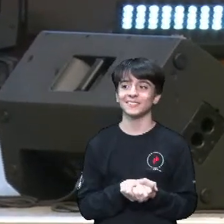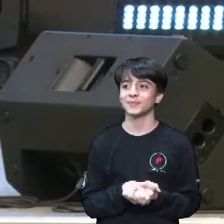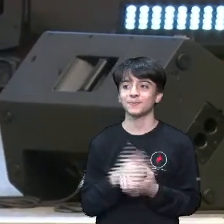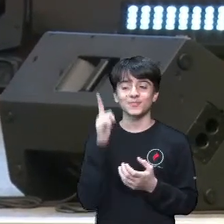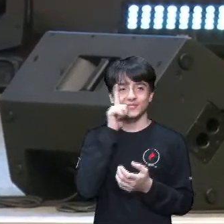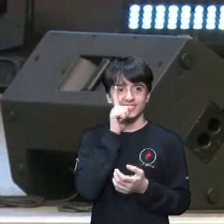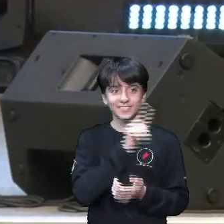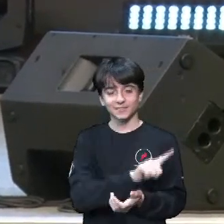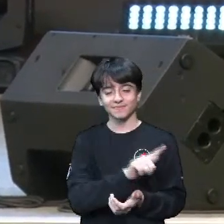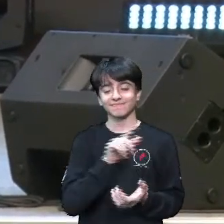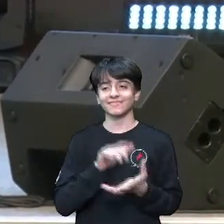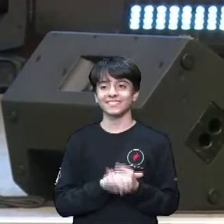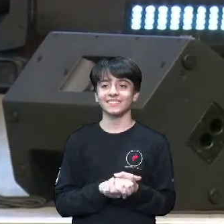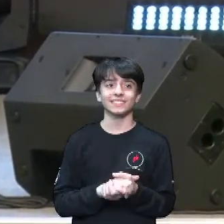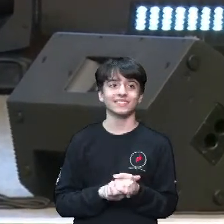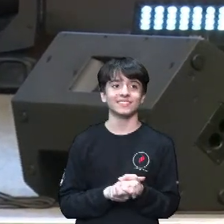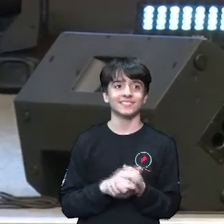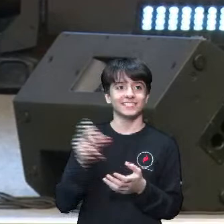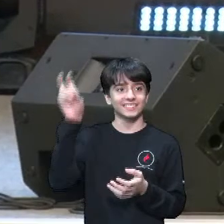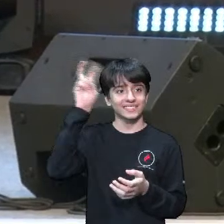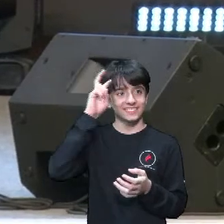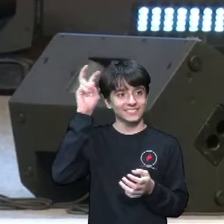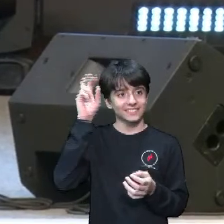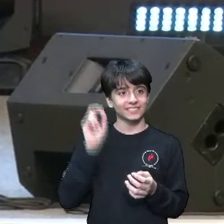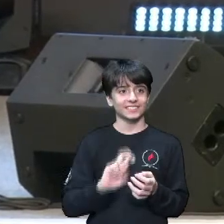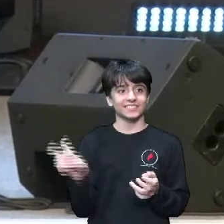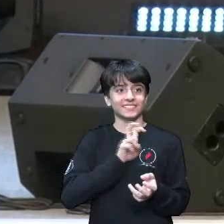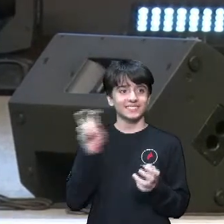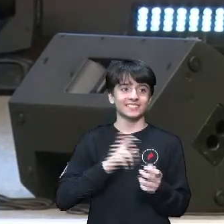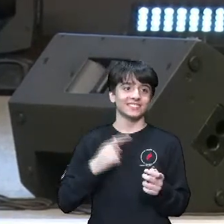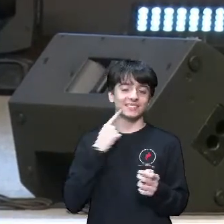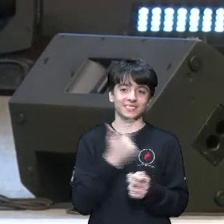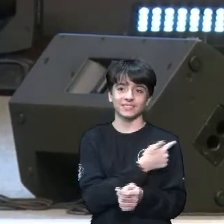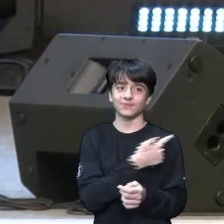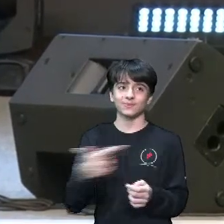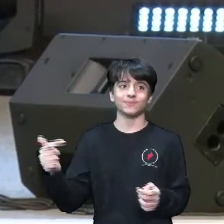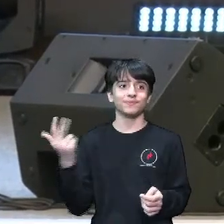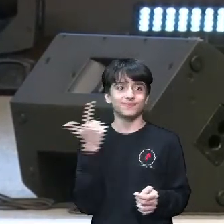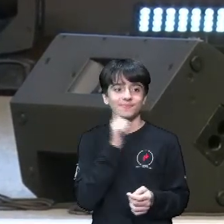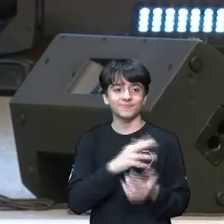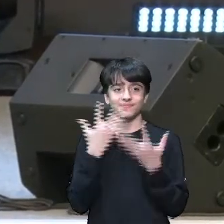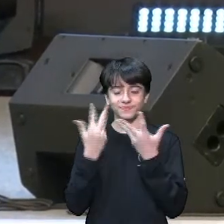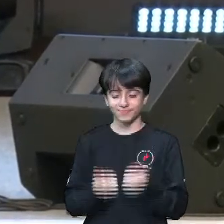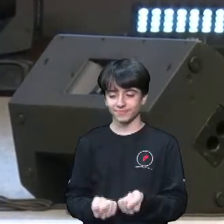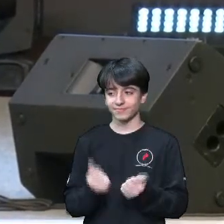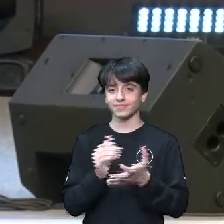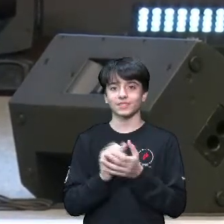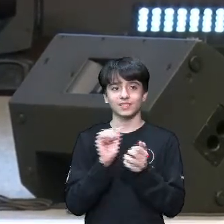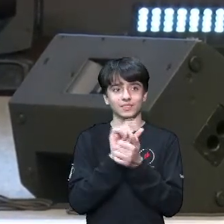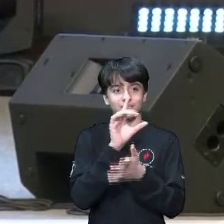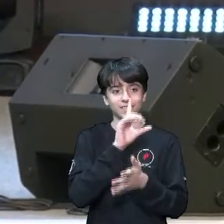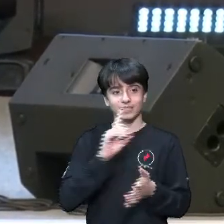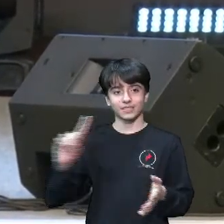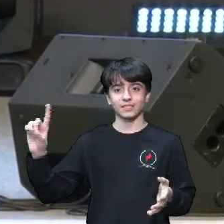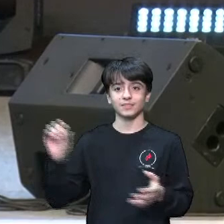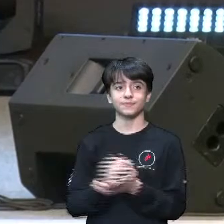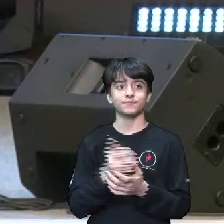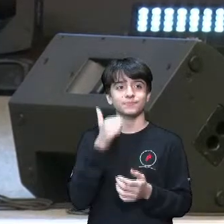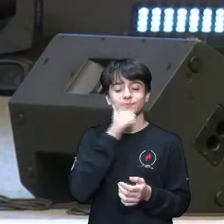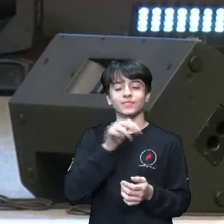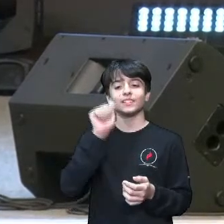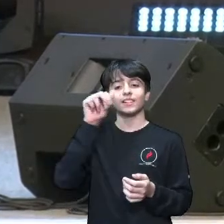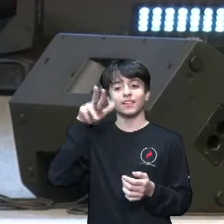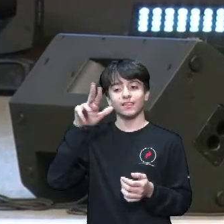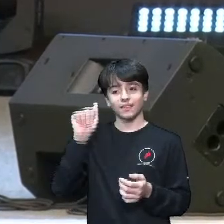na quinta semana da campanha que ela fez, aí recebeu, aí saiu. Glória a Deus. A Ana e o